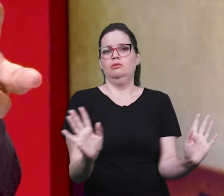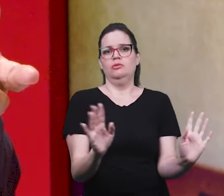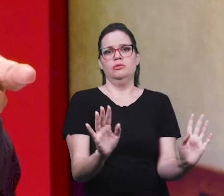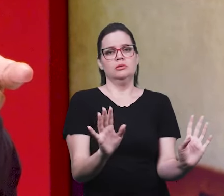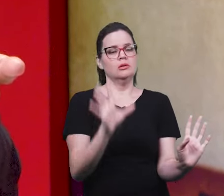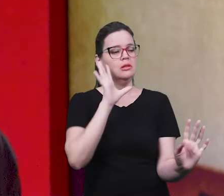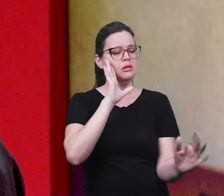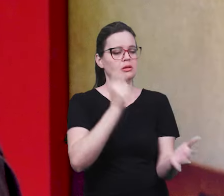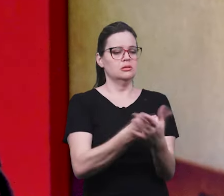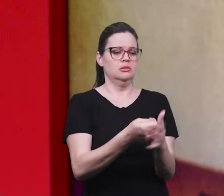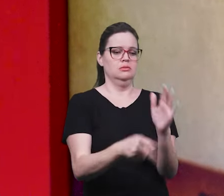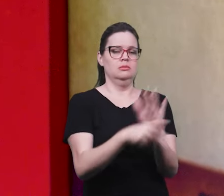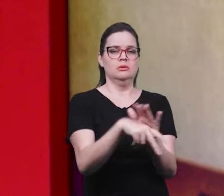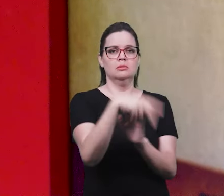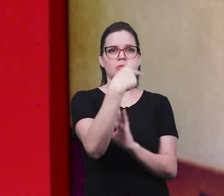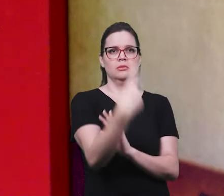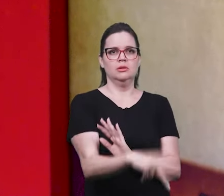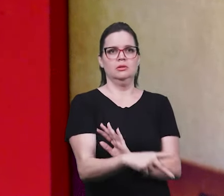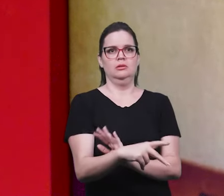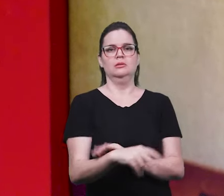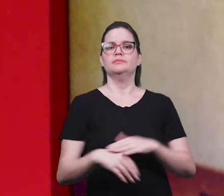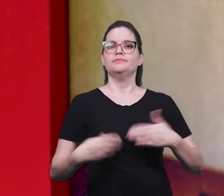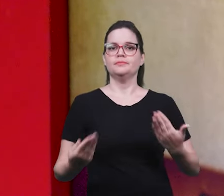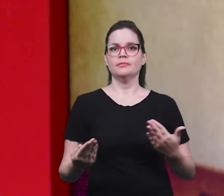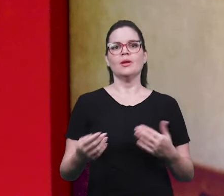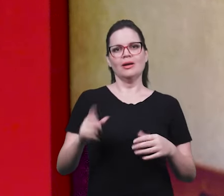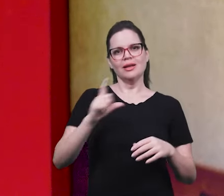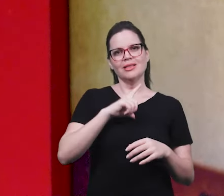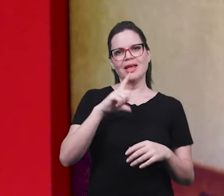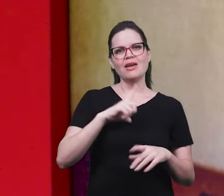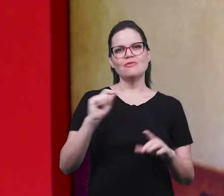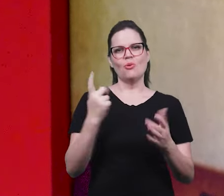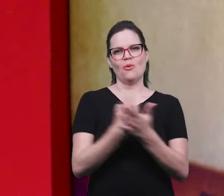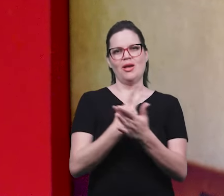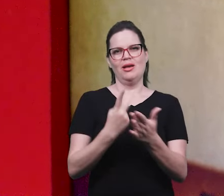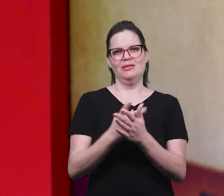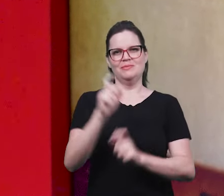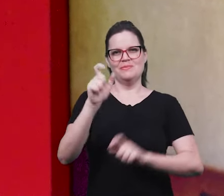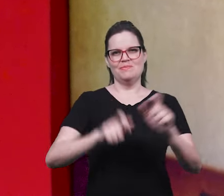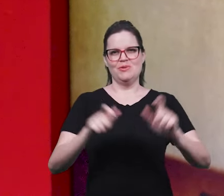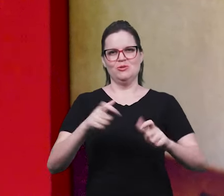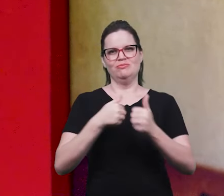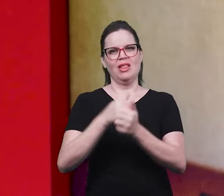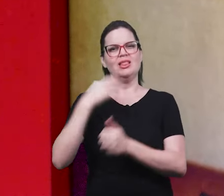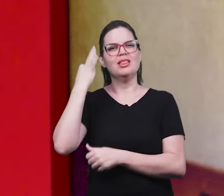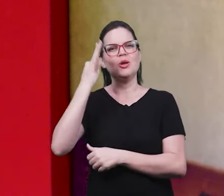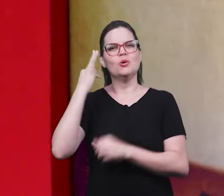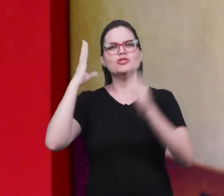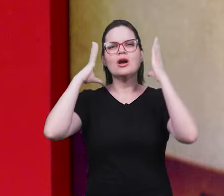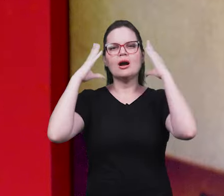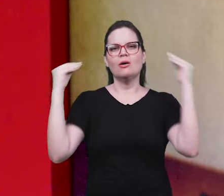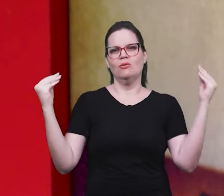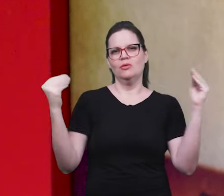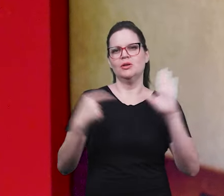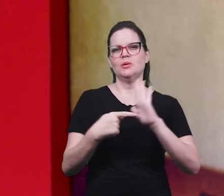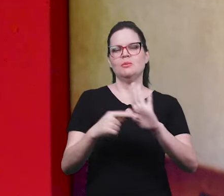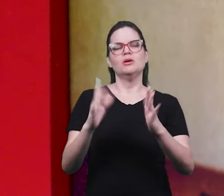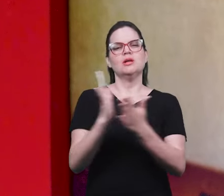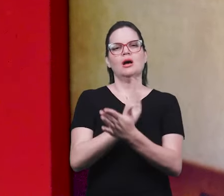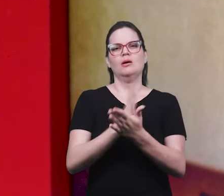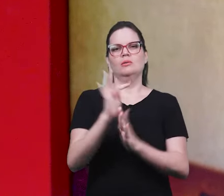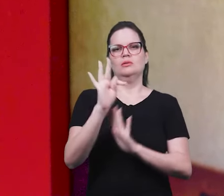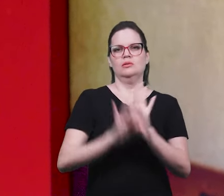quer. Esse é o grande erro dos calvinistas, pensando que Deus, eu uso muito esse texto de Efésios, outros textos